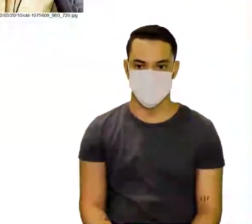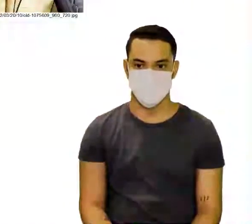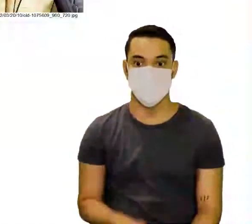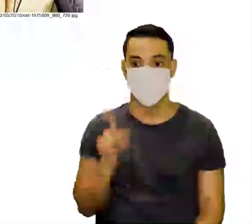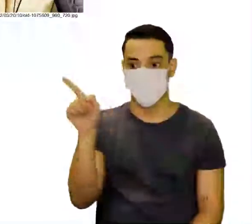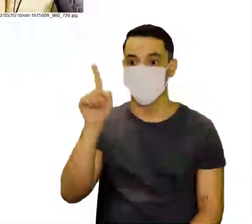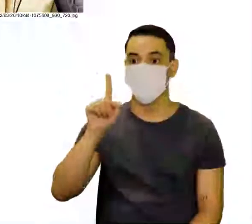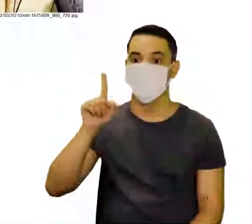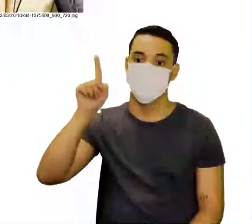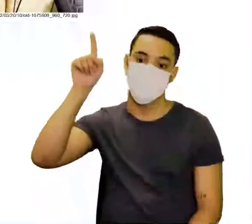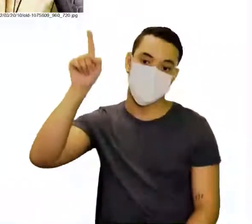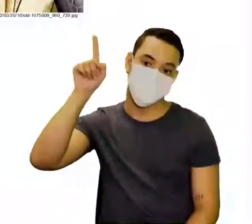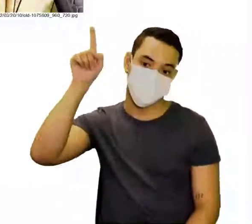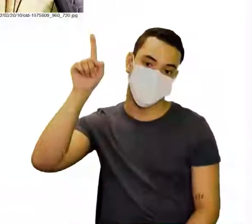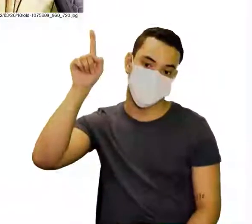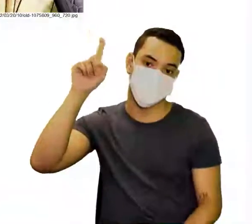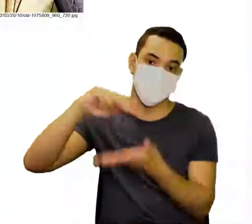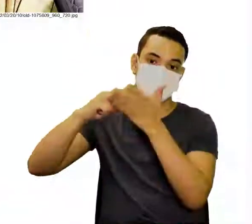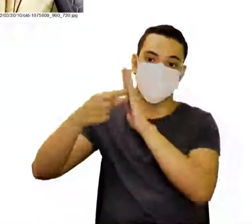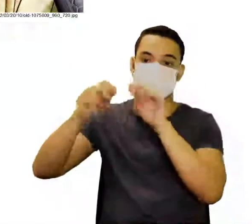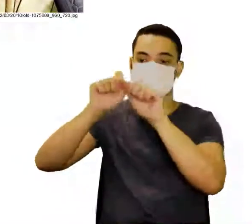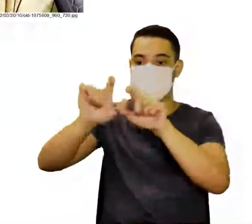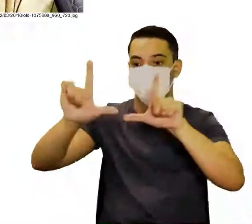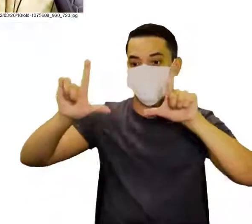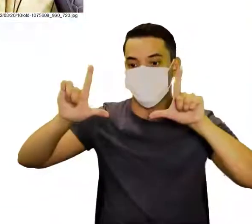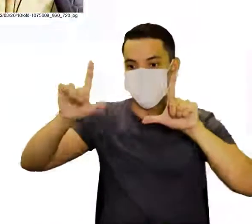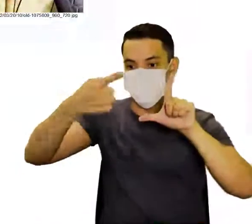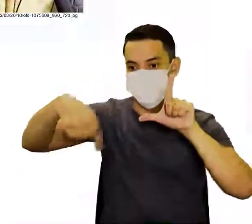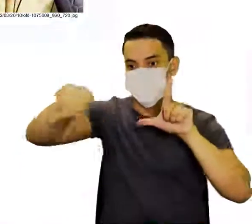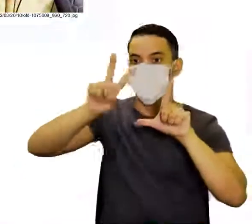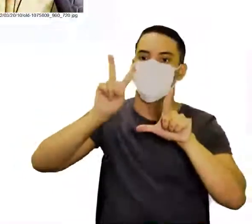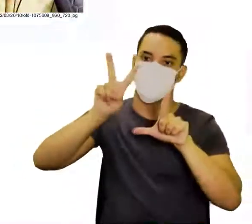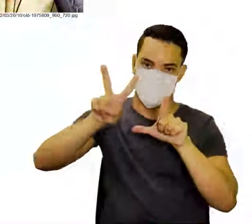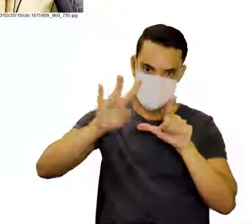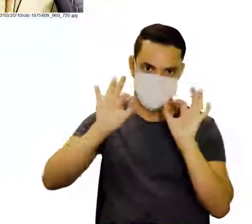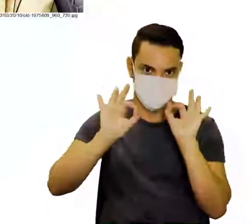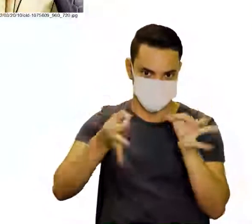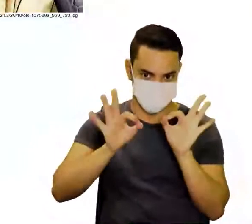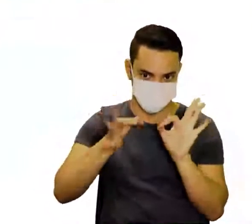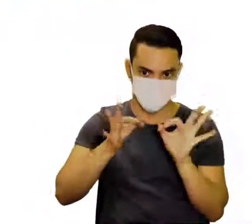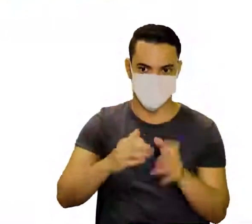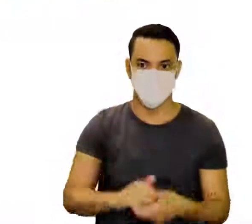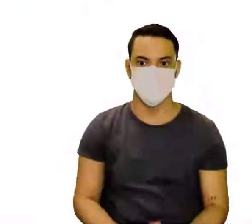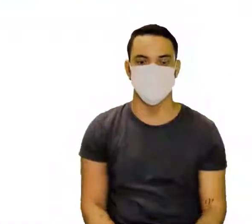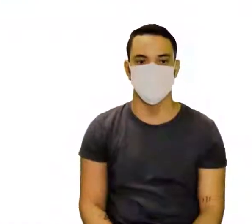E ali a figura mais amplificada, como eu tinha mostrado para vocês, tá bom?